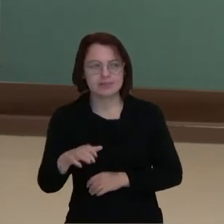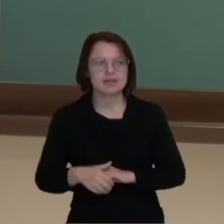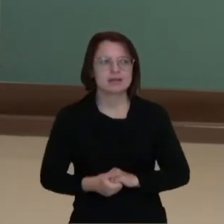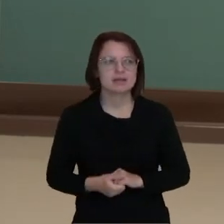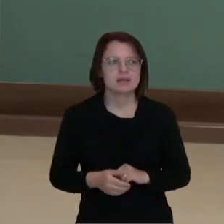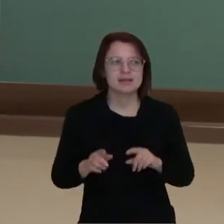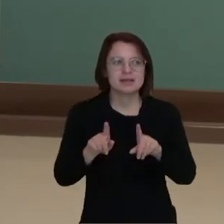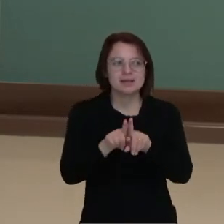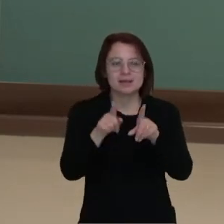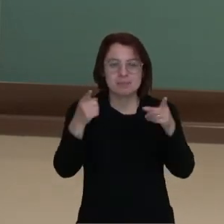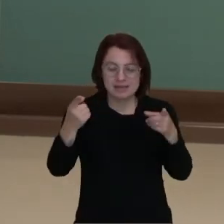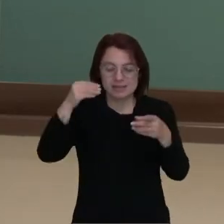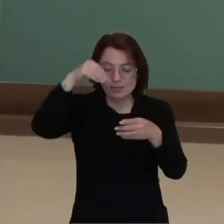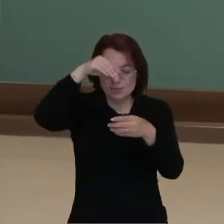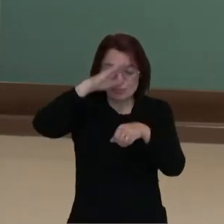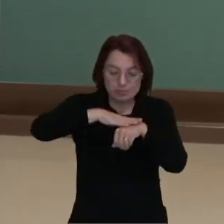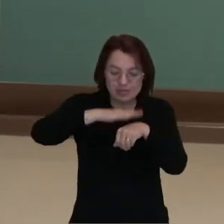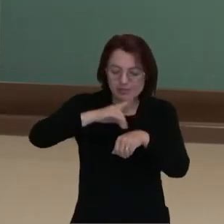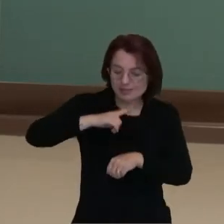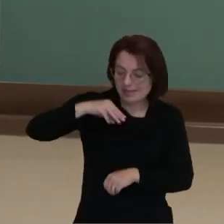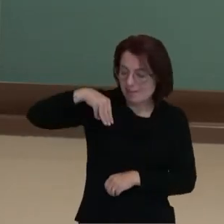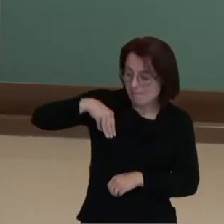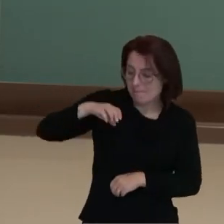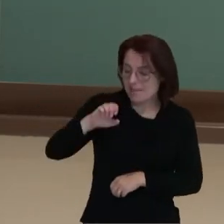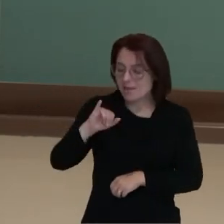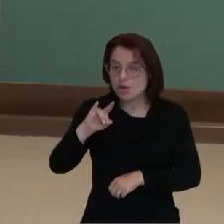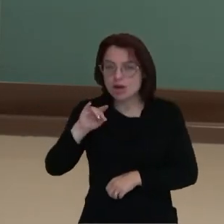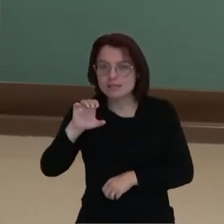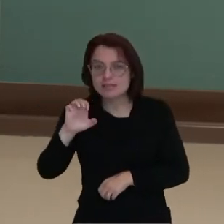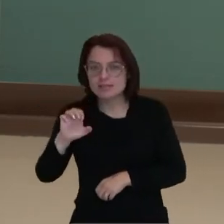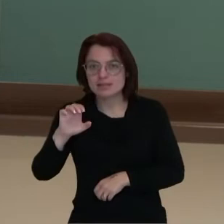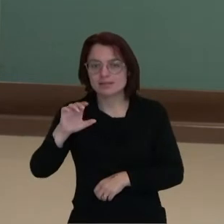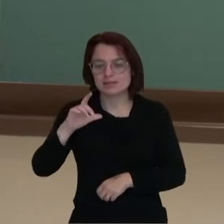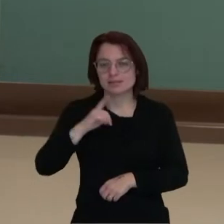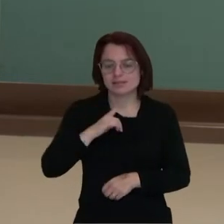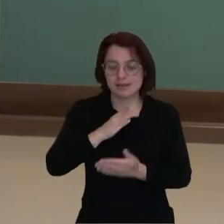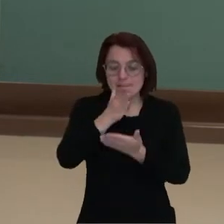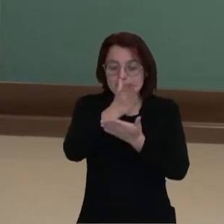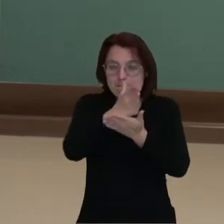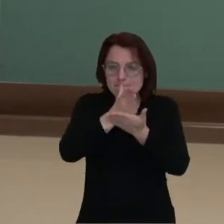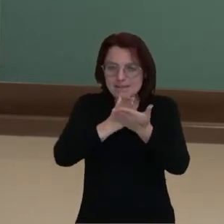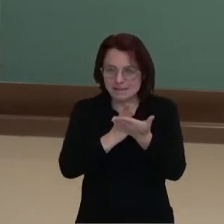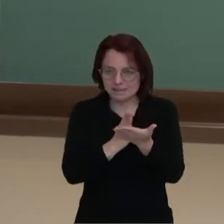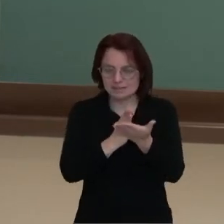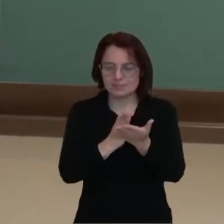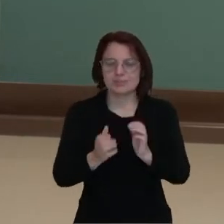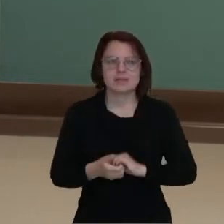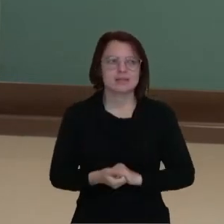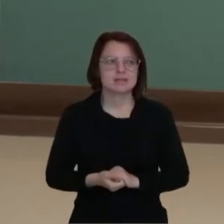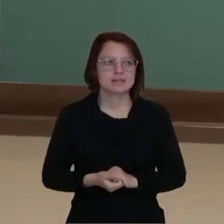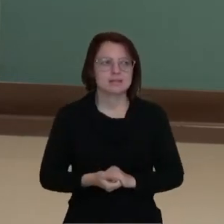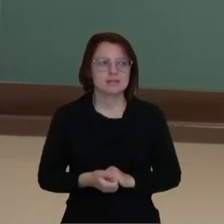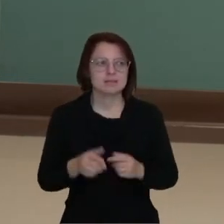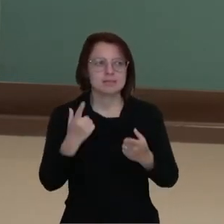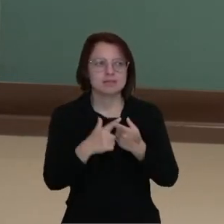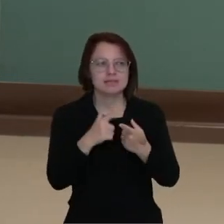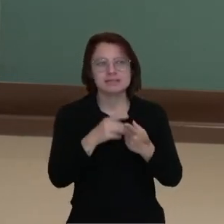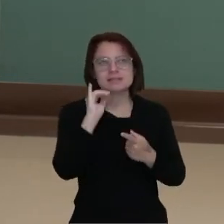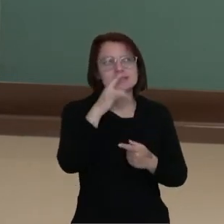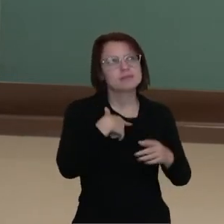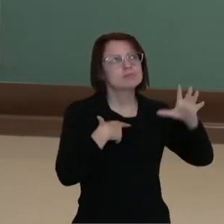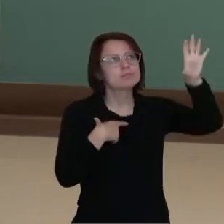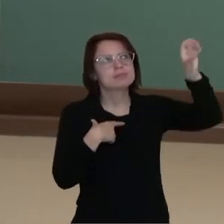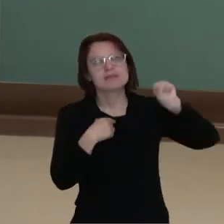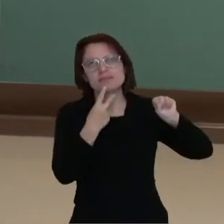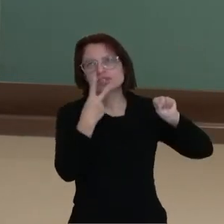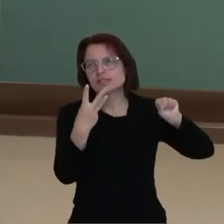quando ocorre a meiose, vai dividir o número de cromossomos no meio. Porque assim, ó, se eu não tivesse ganhado os 23 do